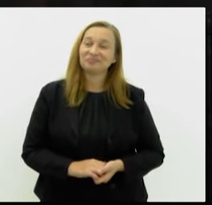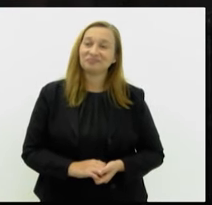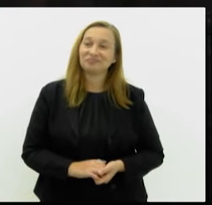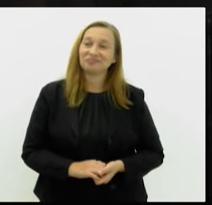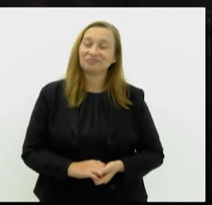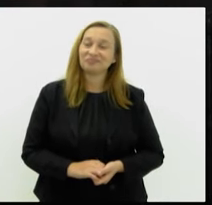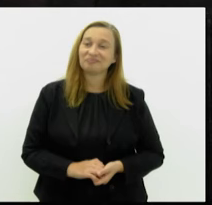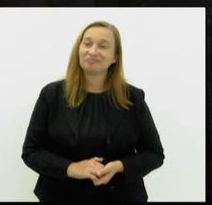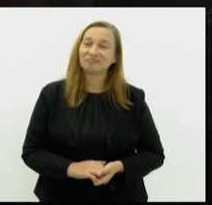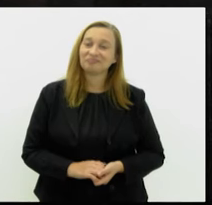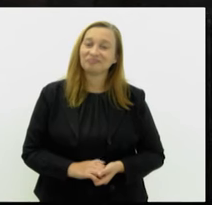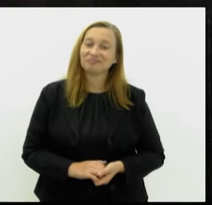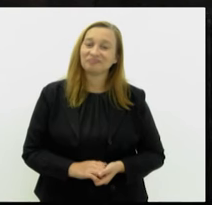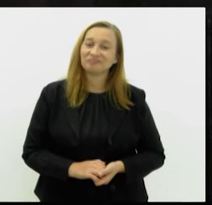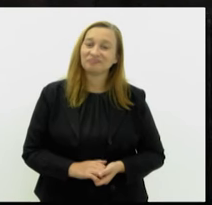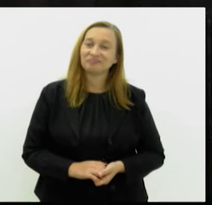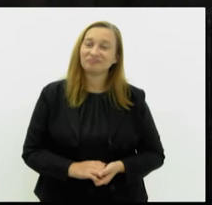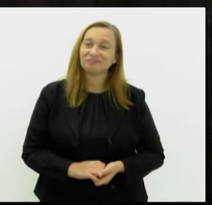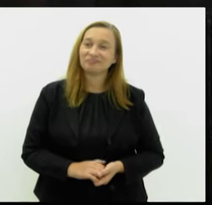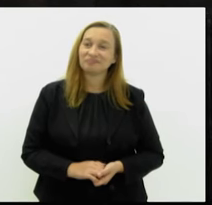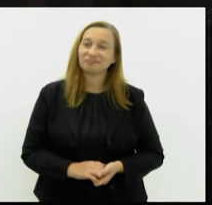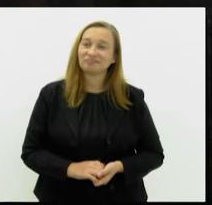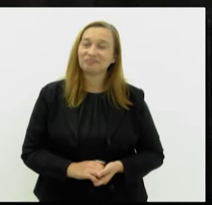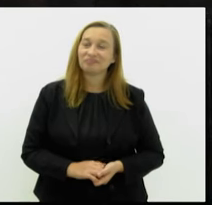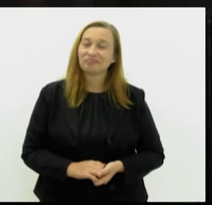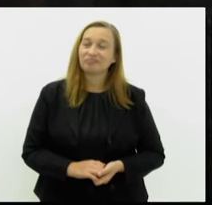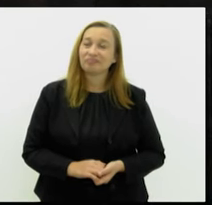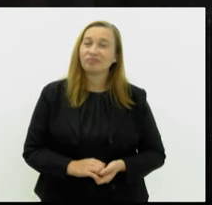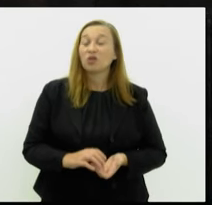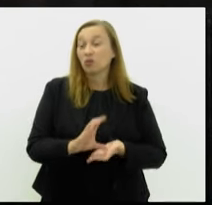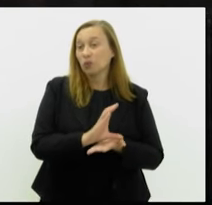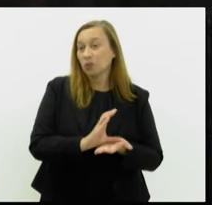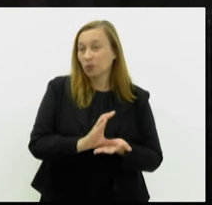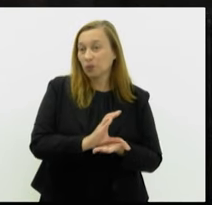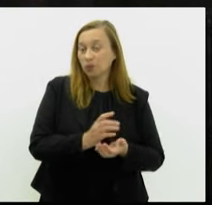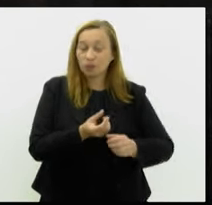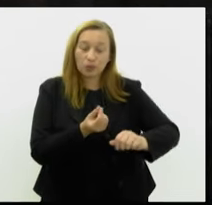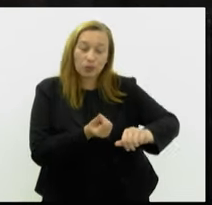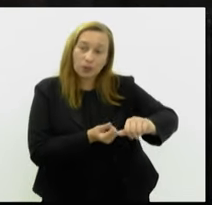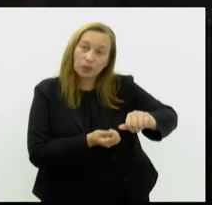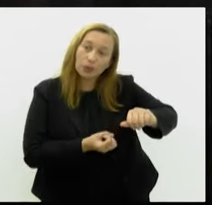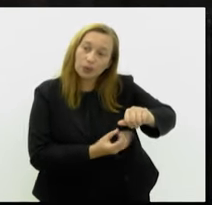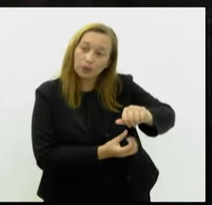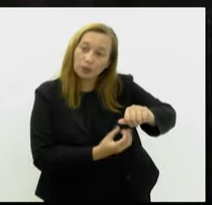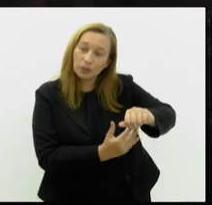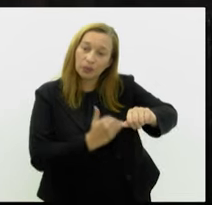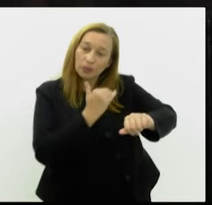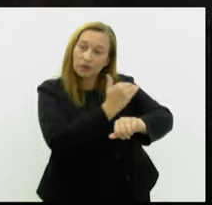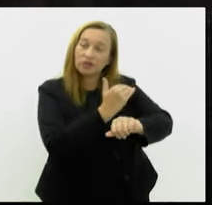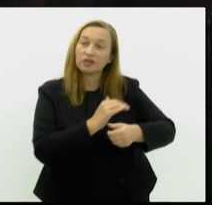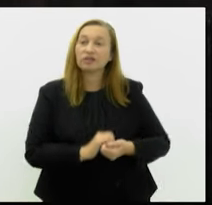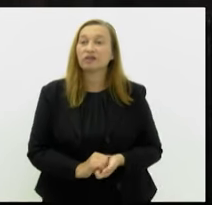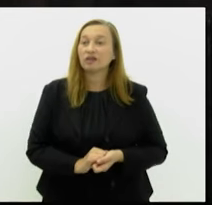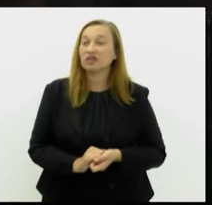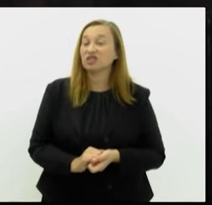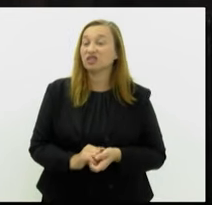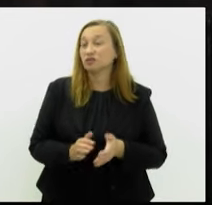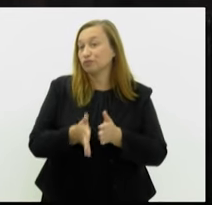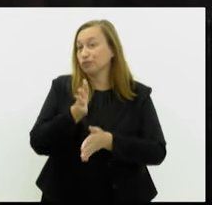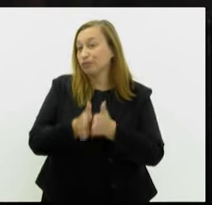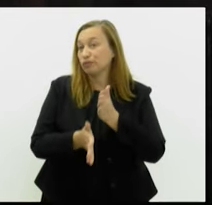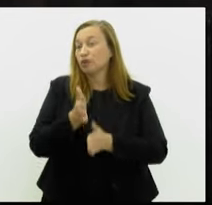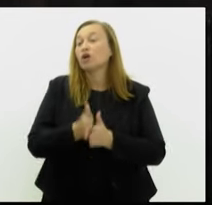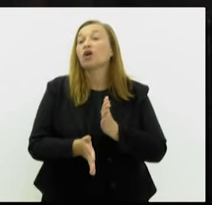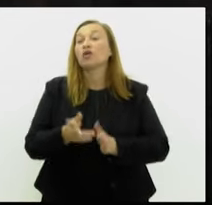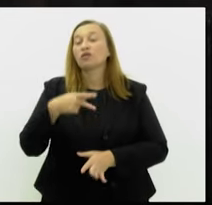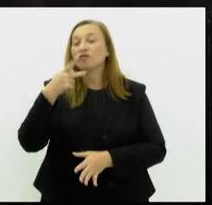começa a mexer no conselho do fundo. E aí vem as divergências. Porque, como eu